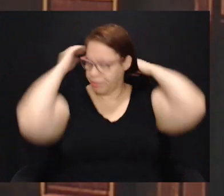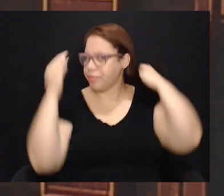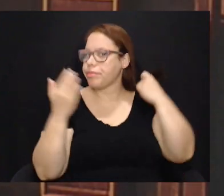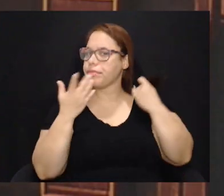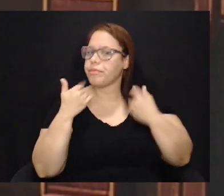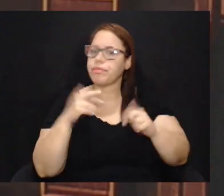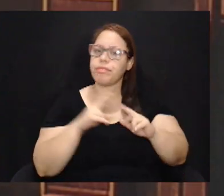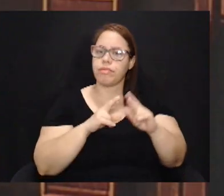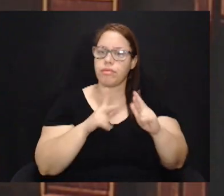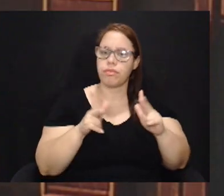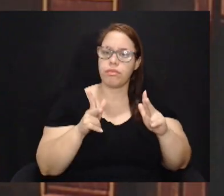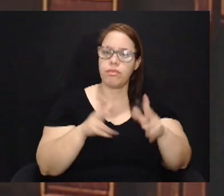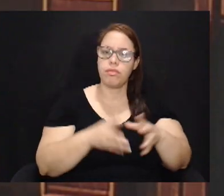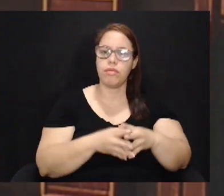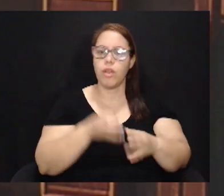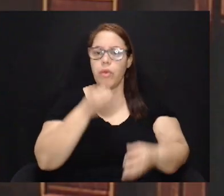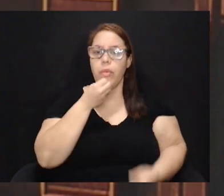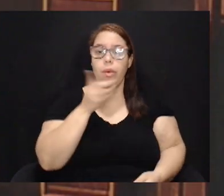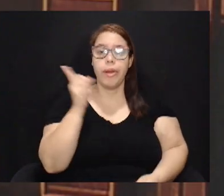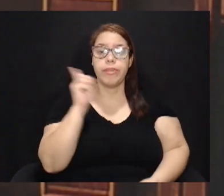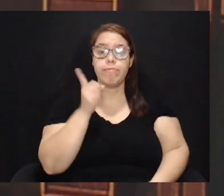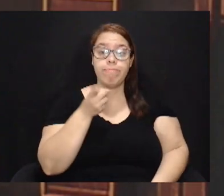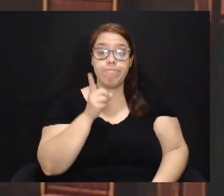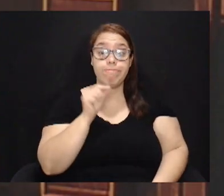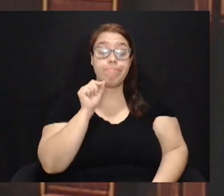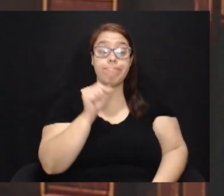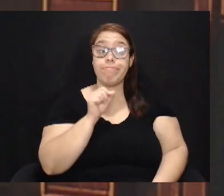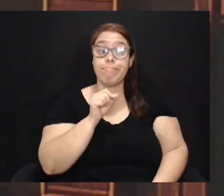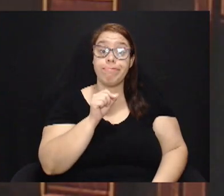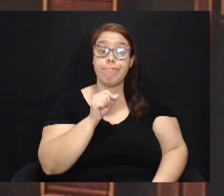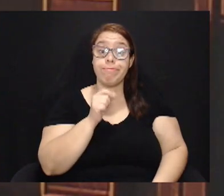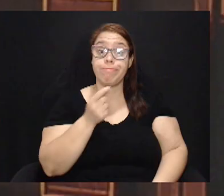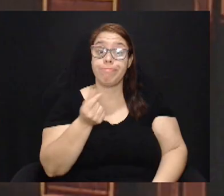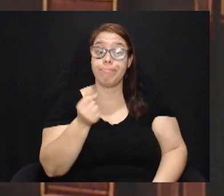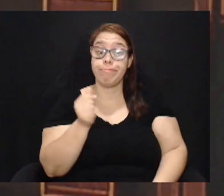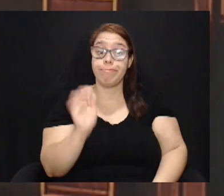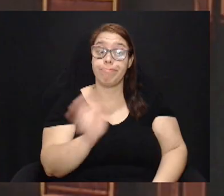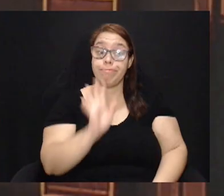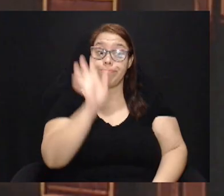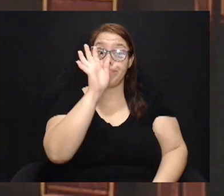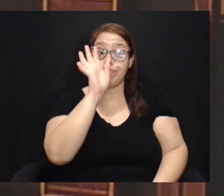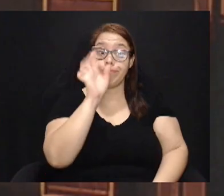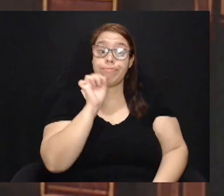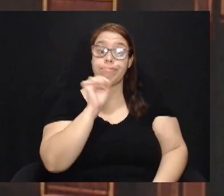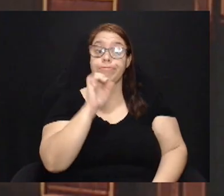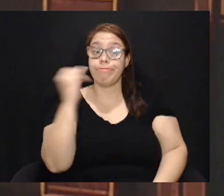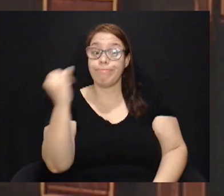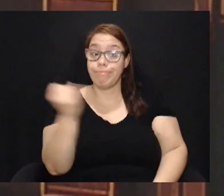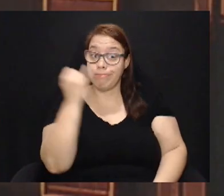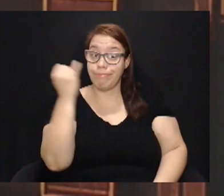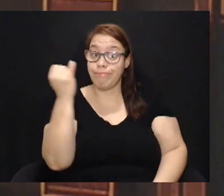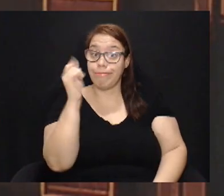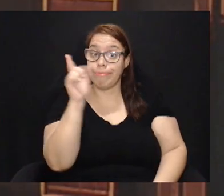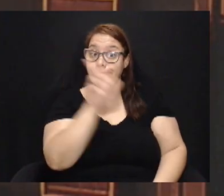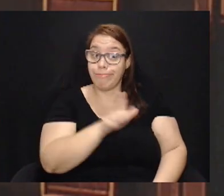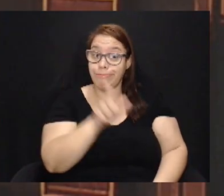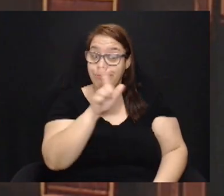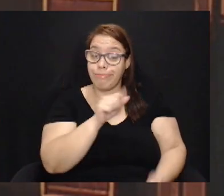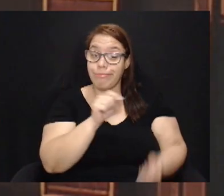comer bem não necessariamente quer dizer que você vai gastar tanto dinheiro. O que é importante é, obviamente, você fazer todo